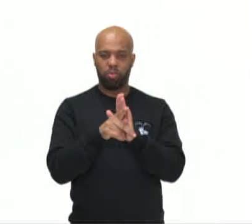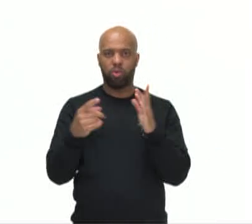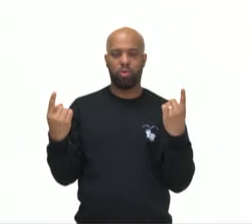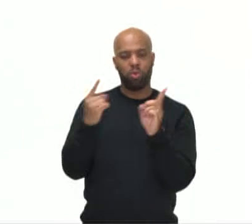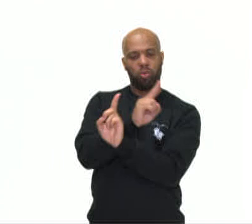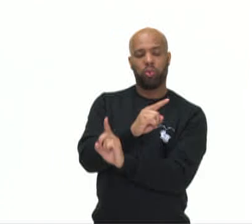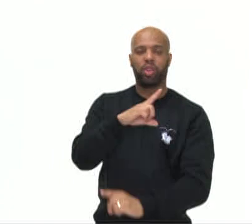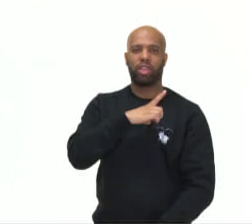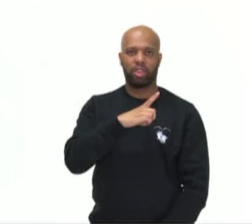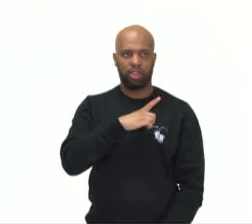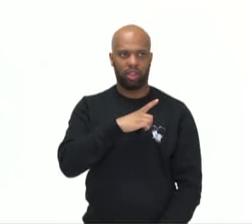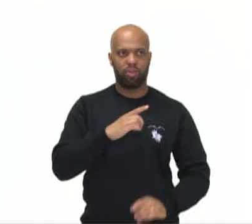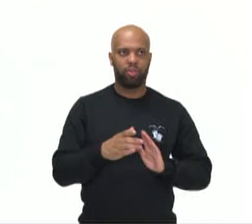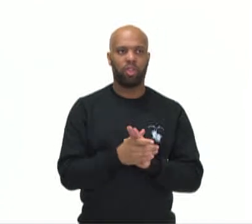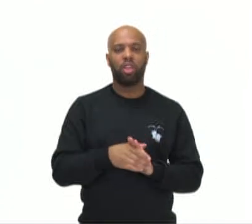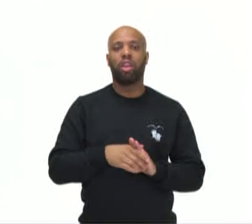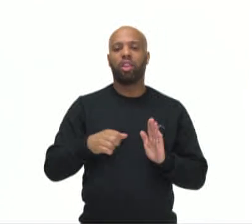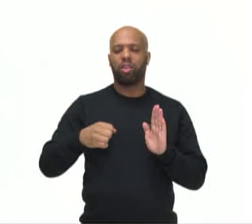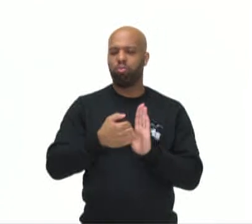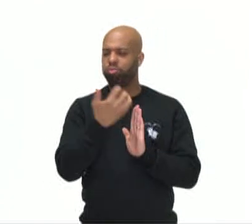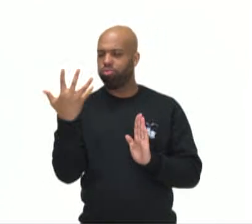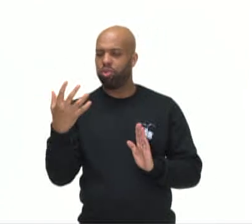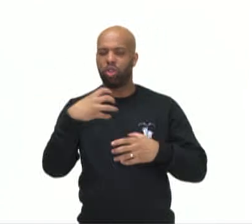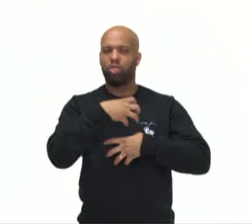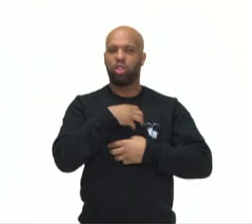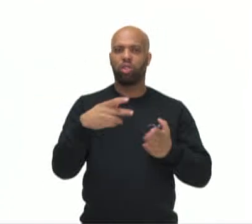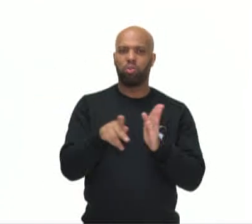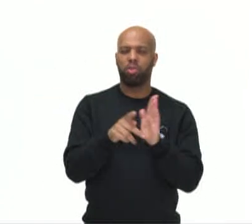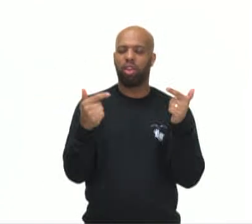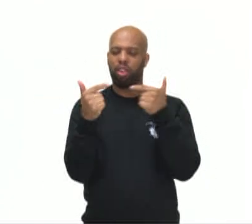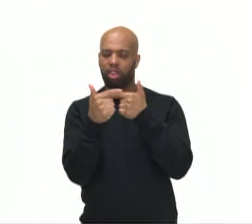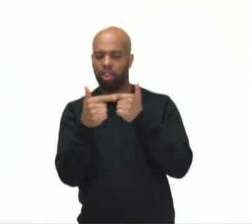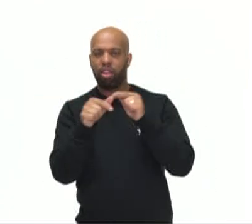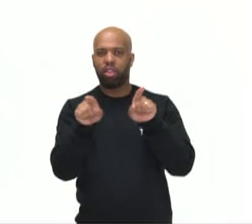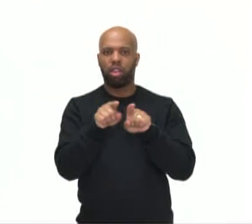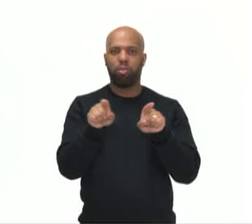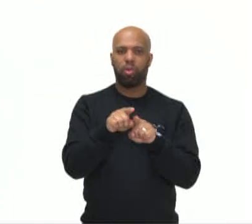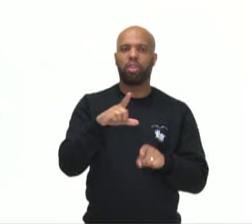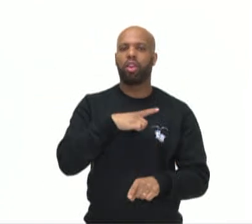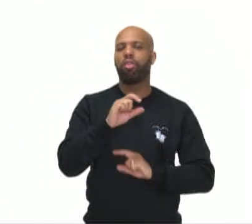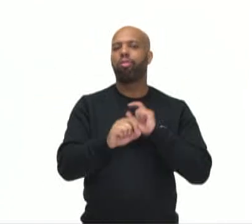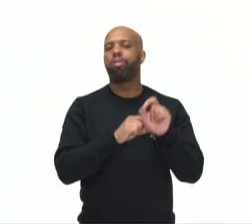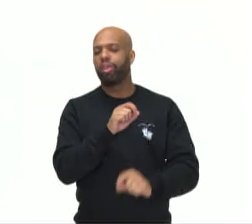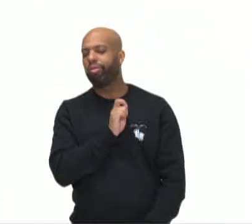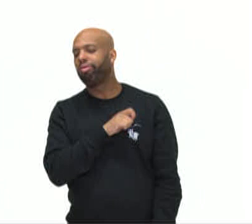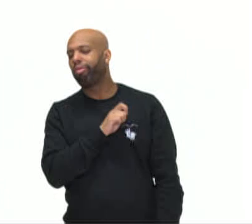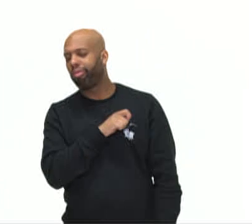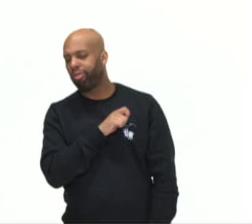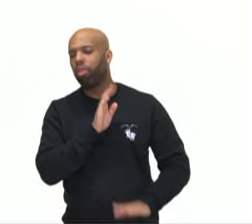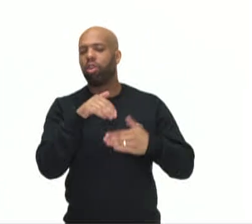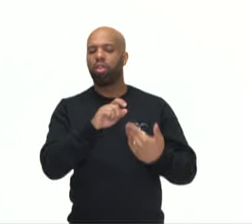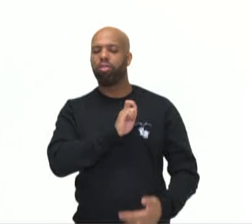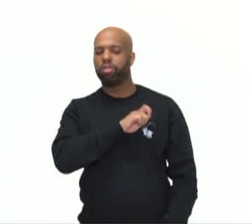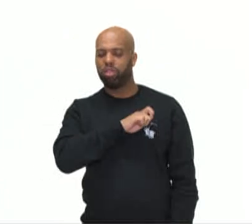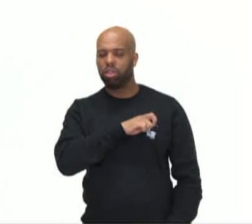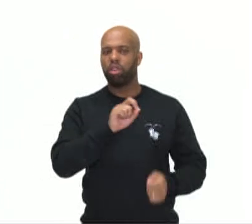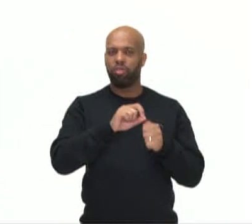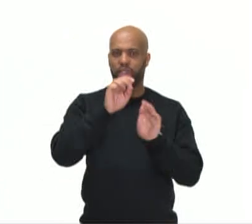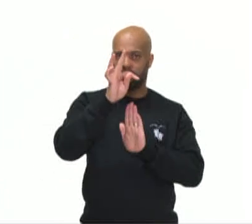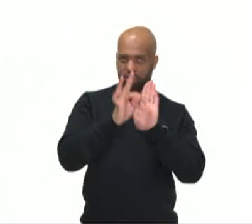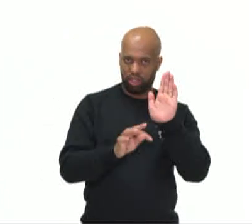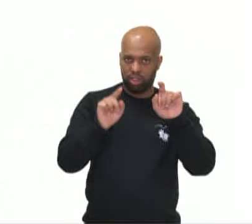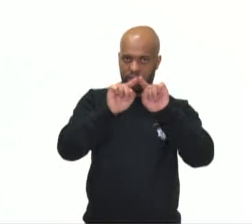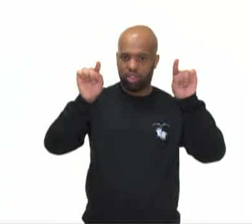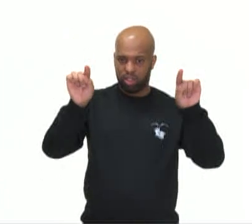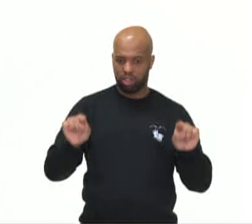que gera, muitas vezes, um tom de comicidade ou deboche. Então, a ironia torna o texto da